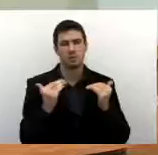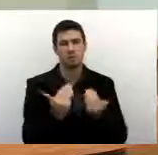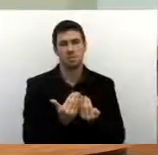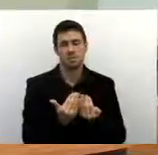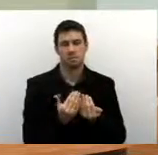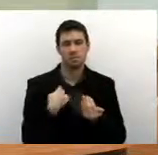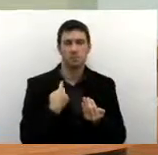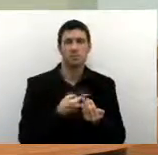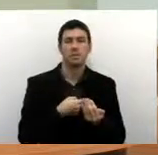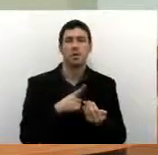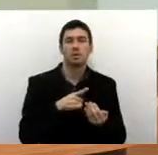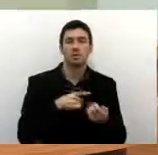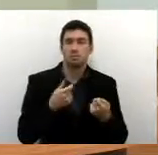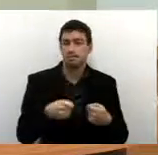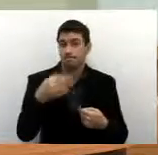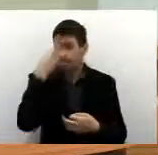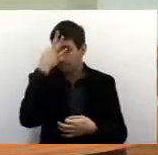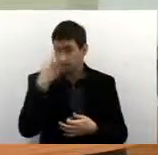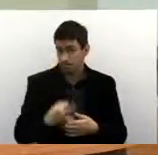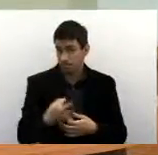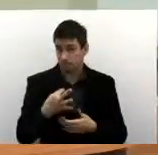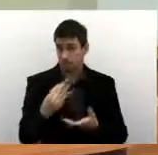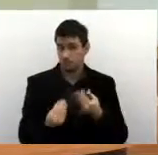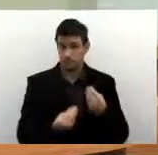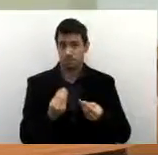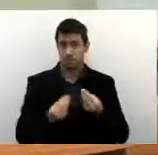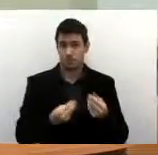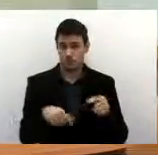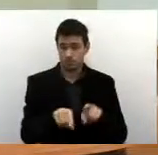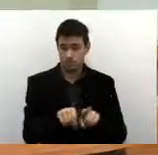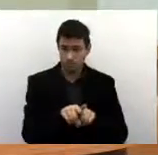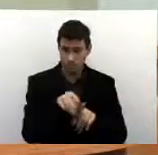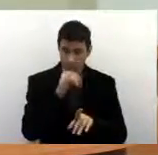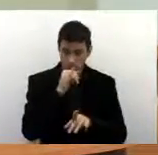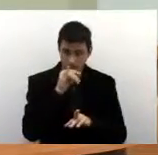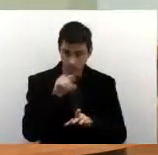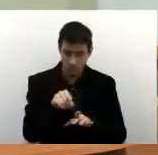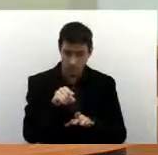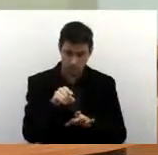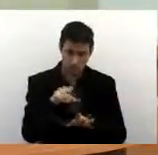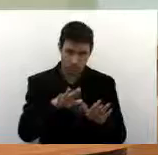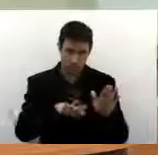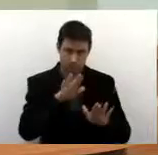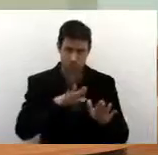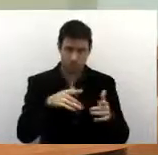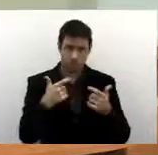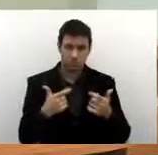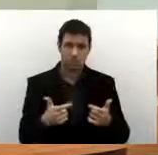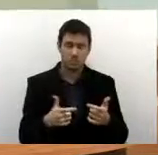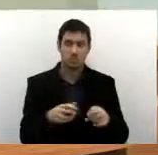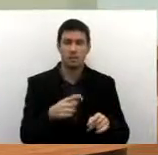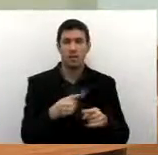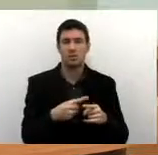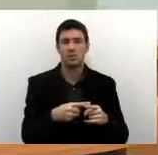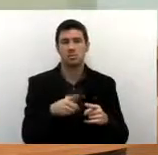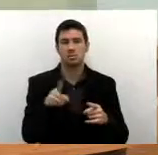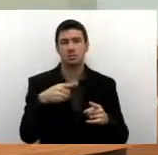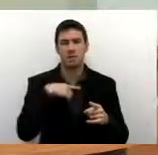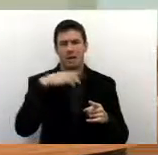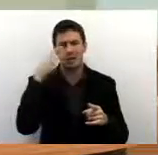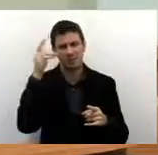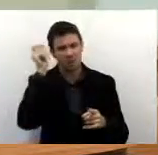Esta casa tem que estar ciente, sim, tem que estar ciente em todas as nossas... Tem hora que se torna chato, por quê? Porque é